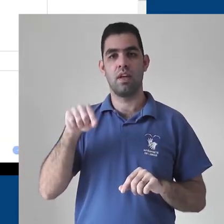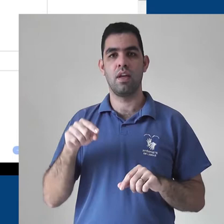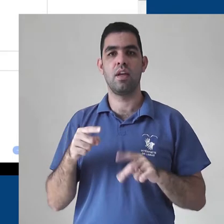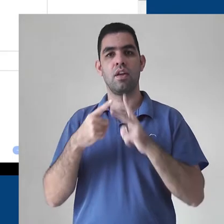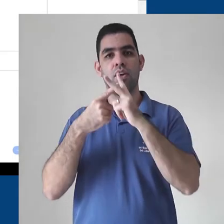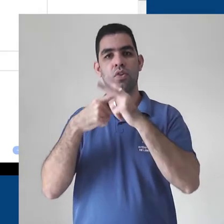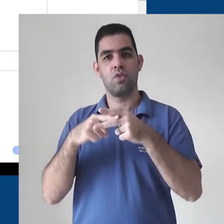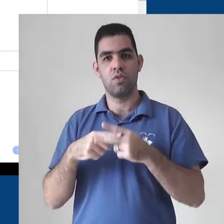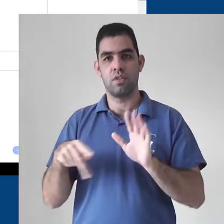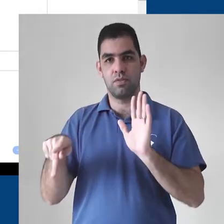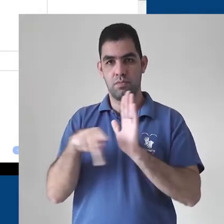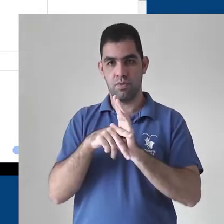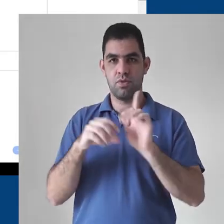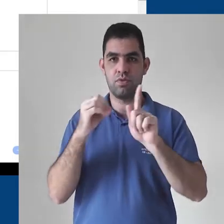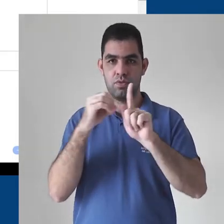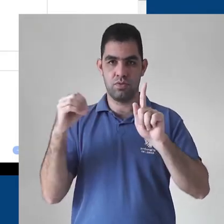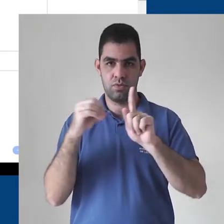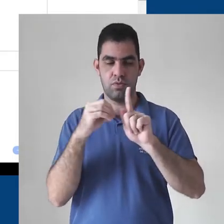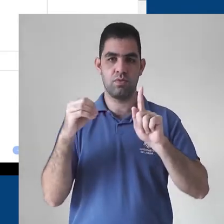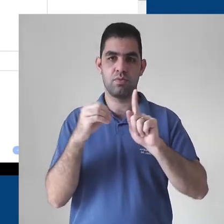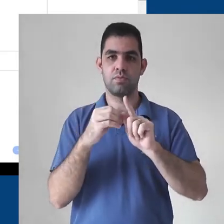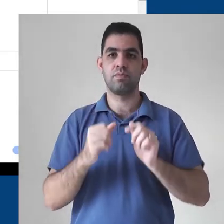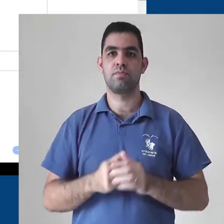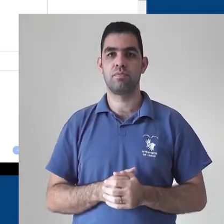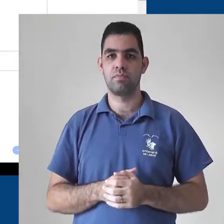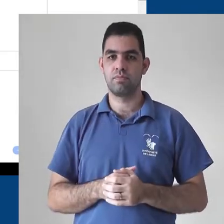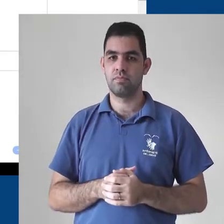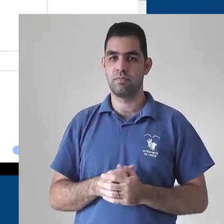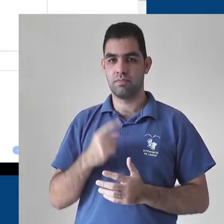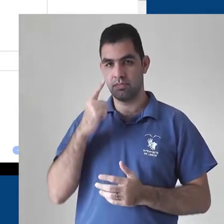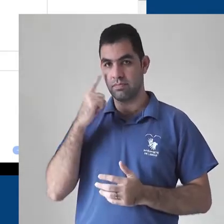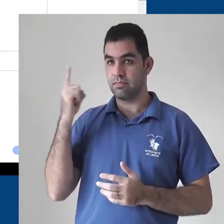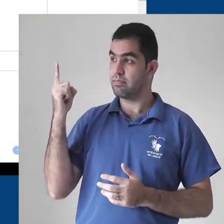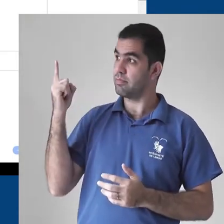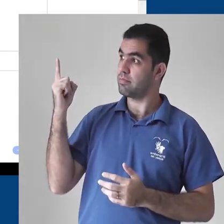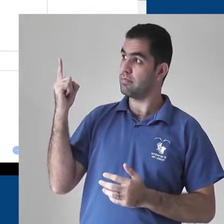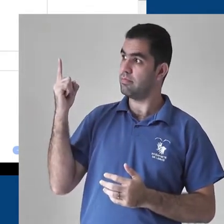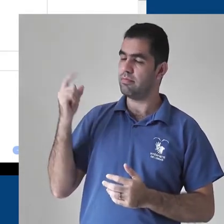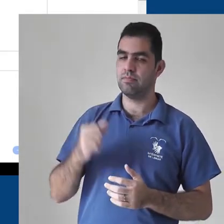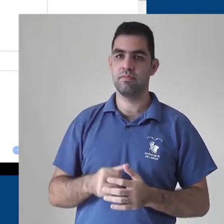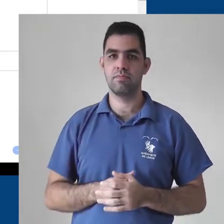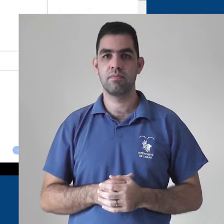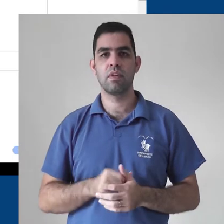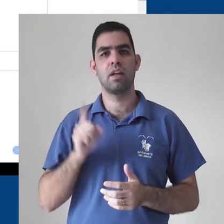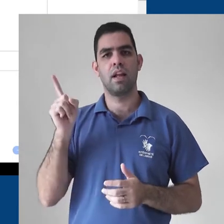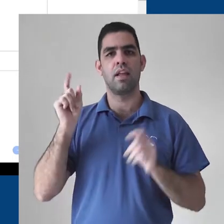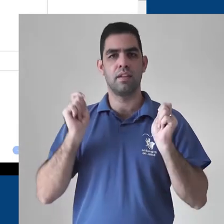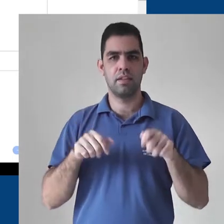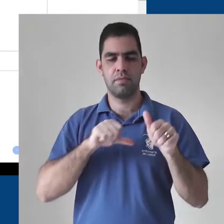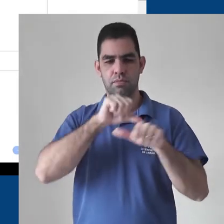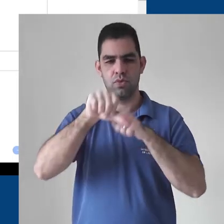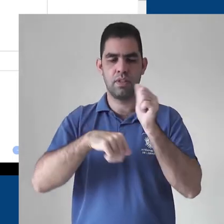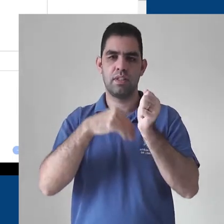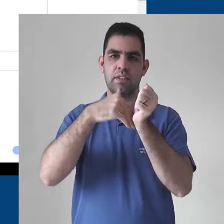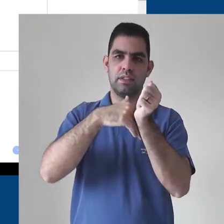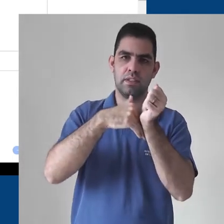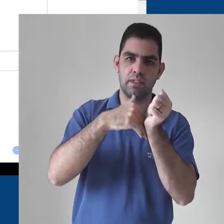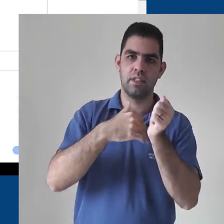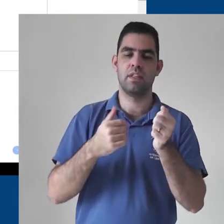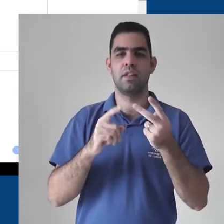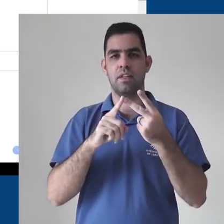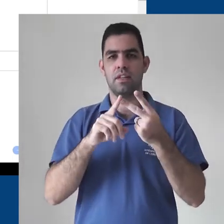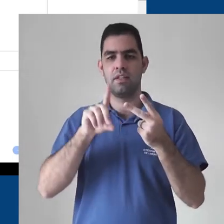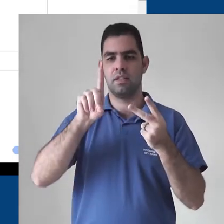acessar a central de configurações da nossa conta Google ao clicar em gerenciar e onde você poderá alterar sua senha